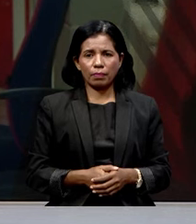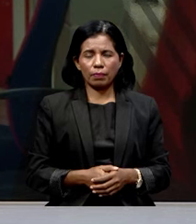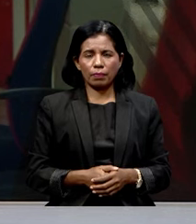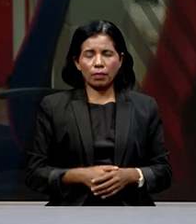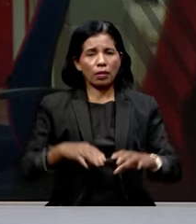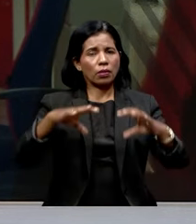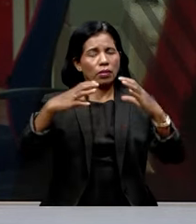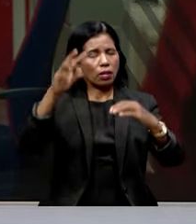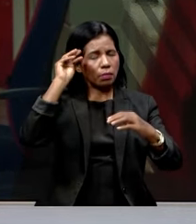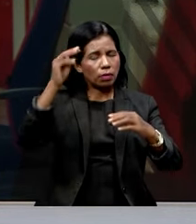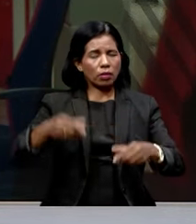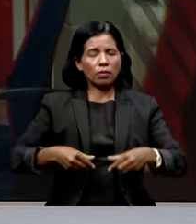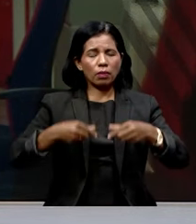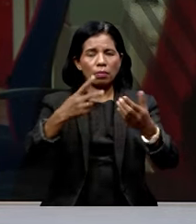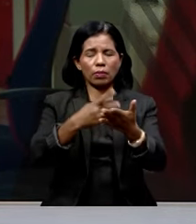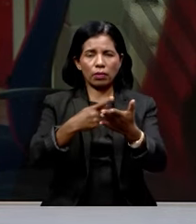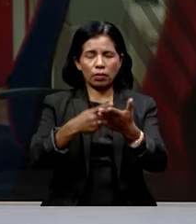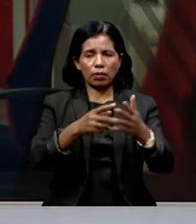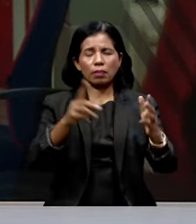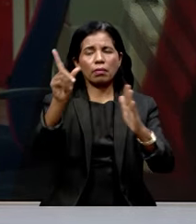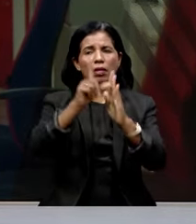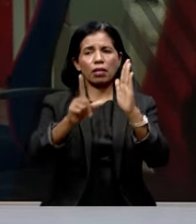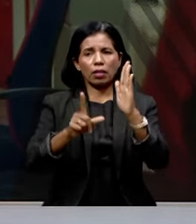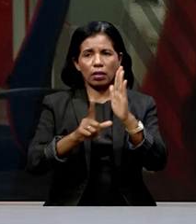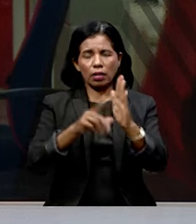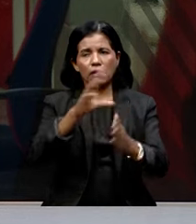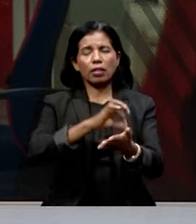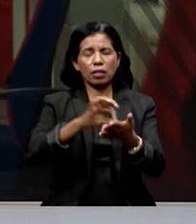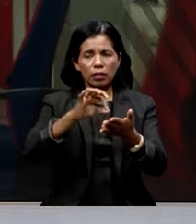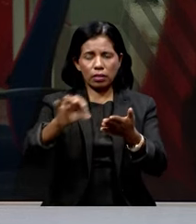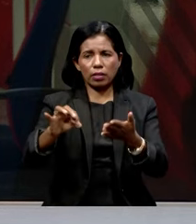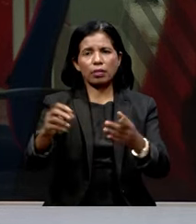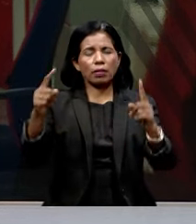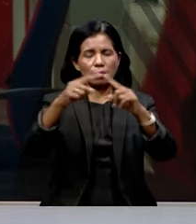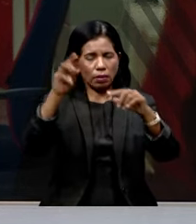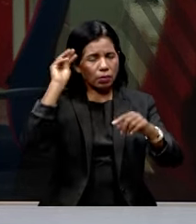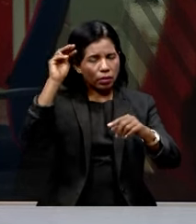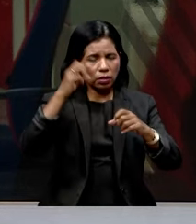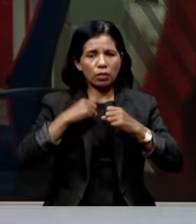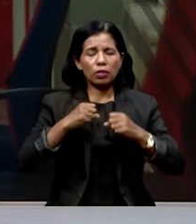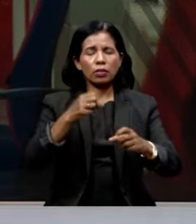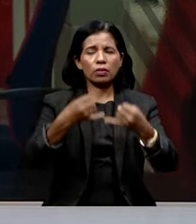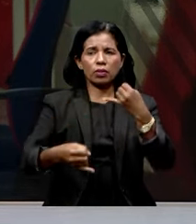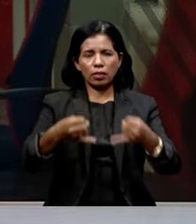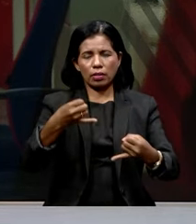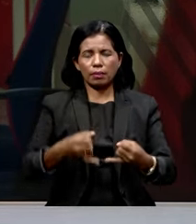Conselho Ministro fofila proposta alteração da Lei Código Registro Civil. Ba Ministério de Justiça foi em rala precisão.